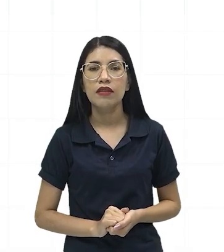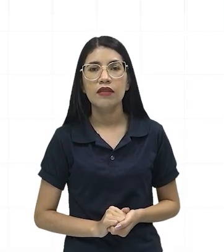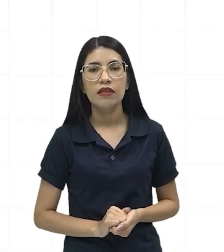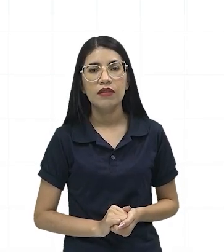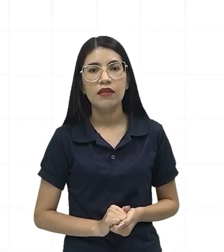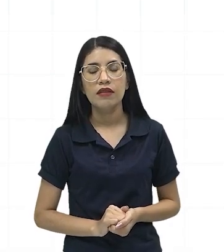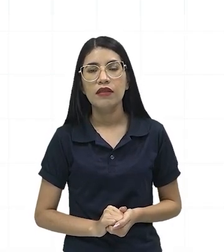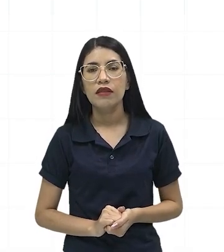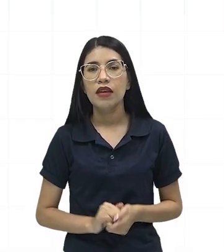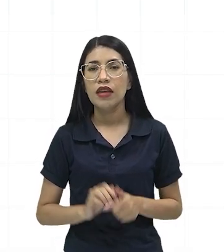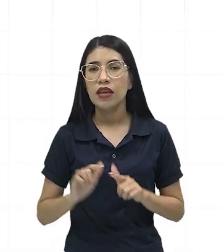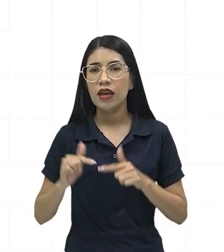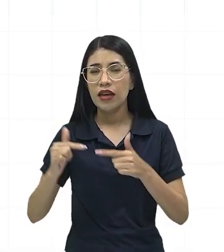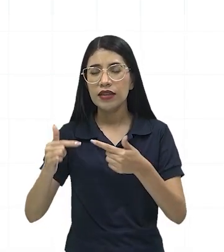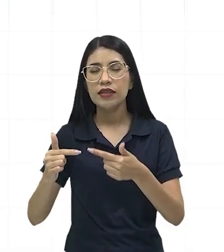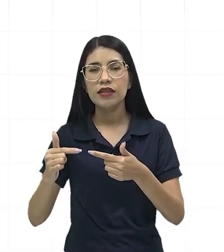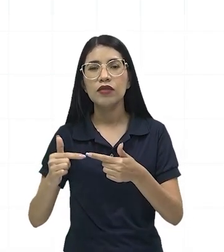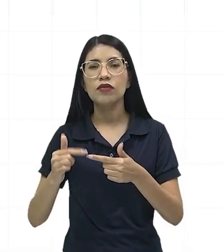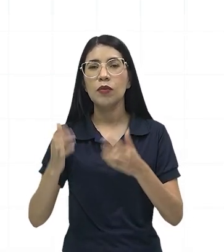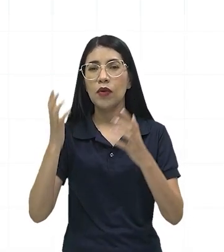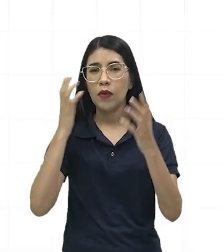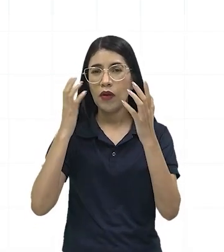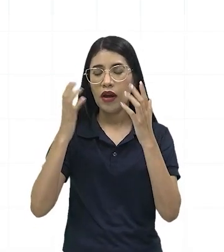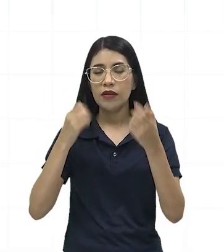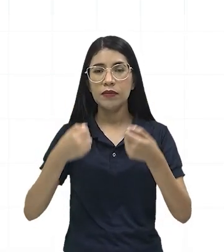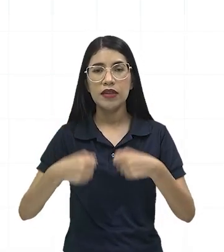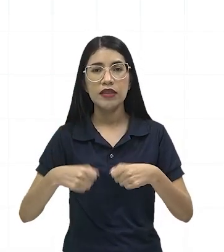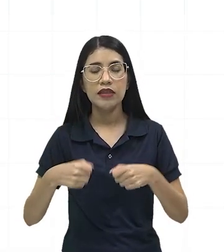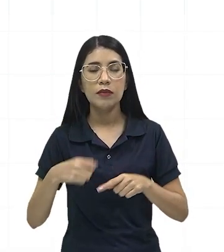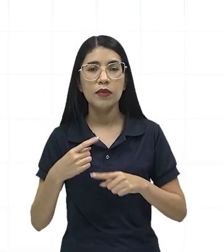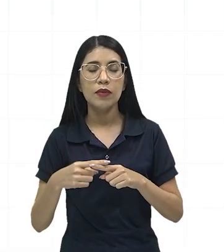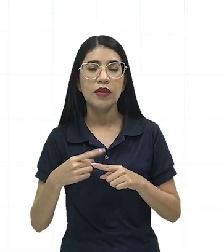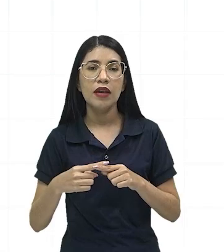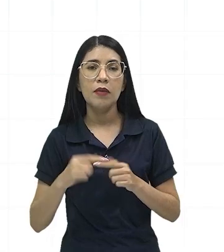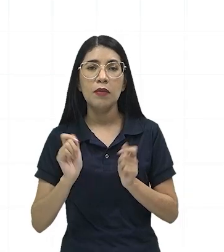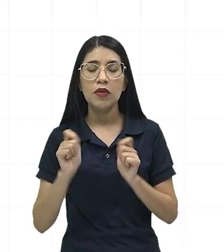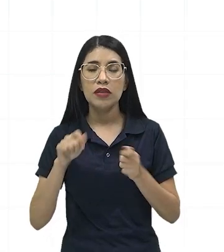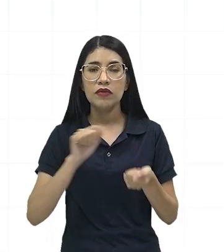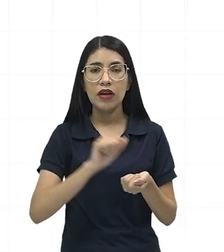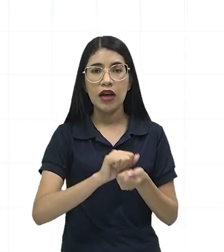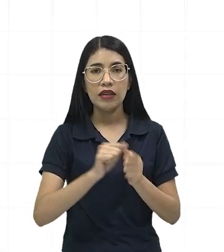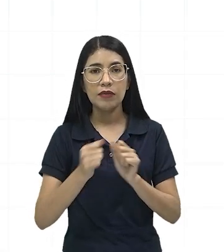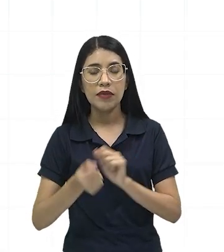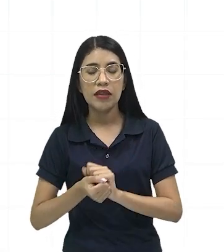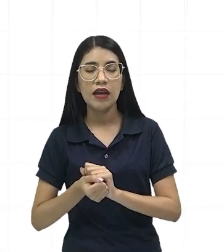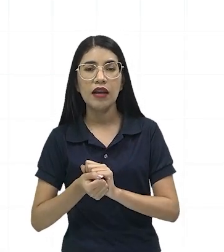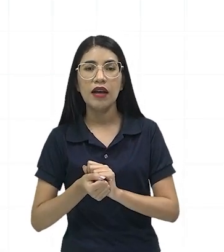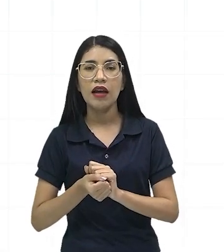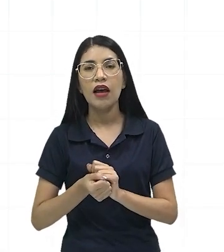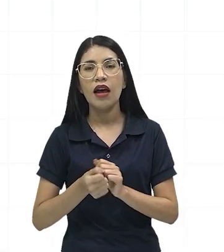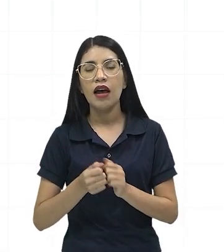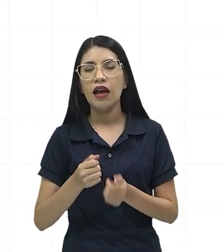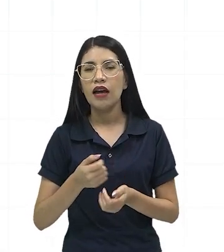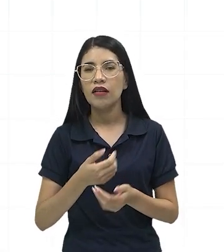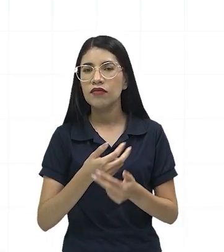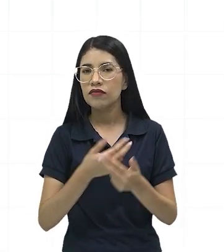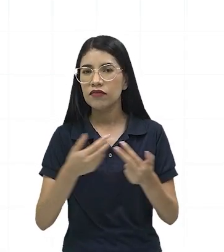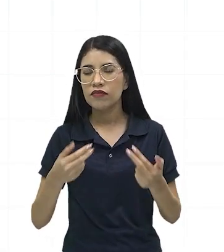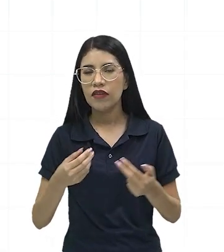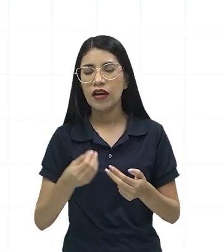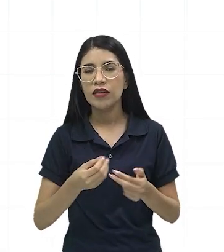E essa reação ao estresse é necessária para a adaptação a novas